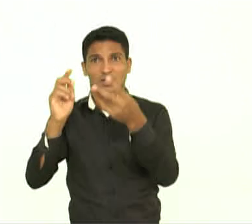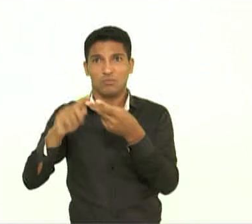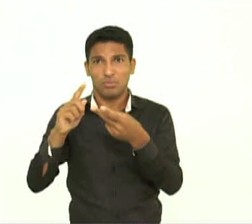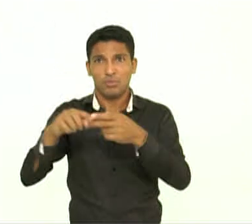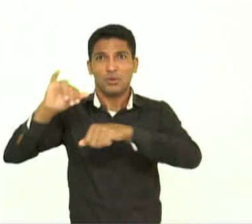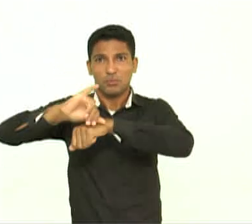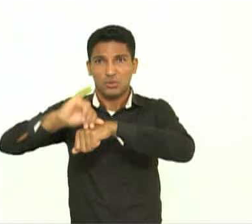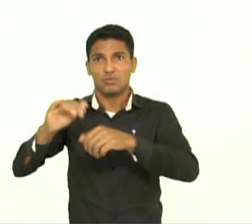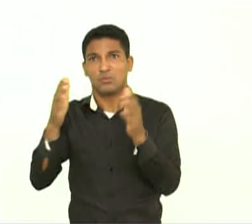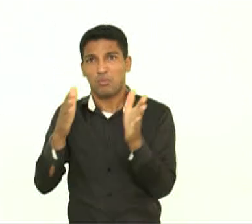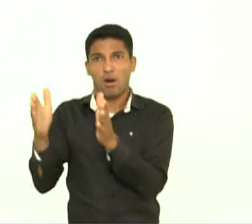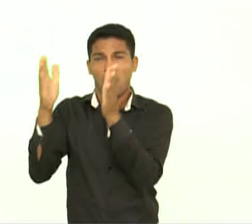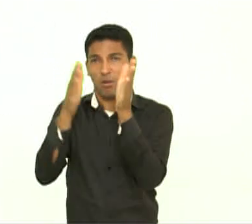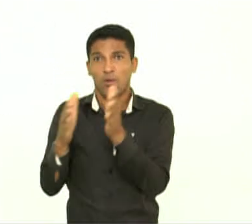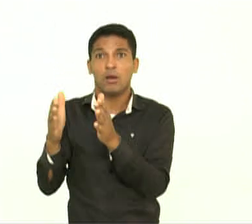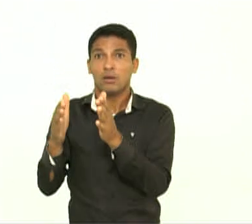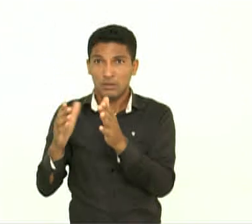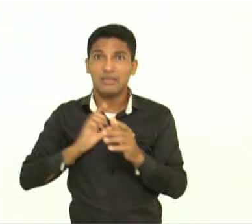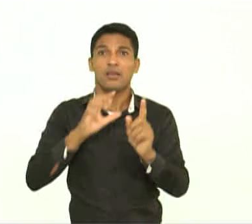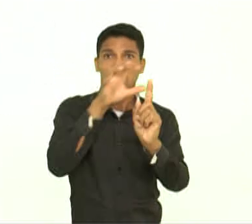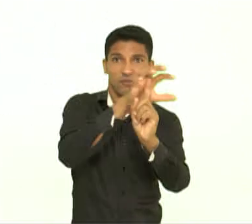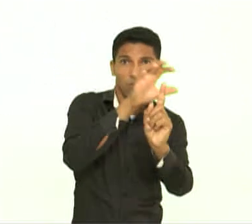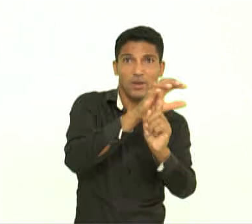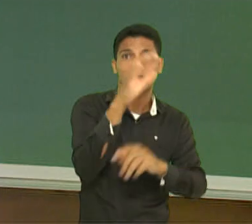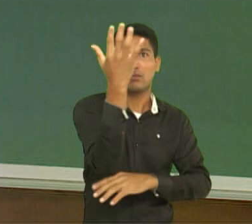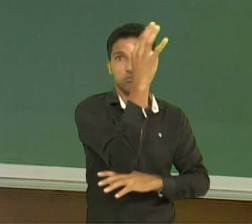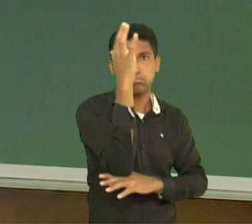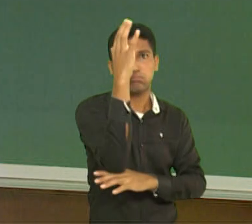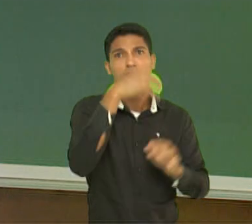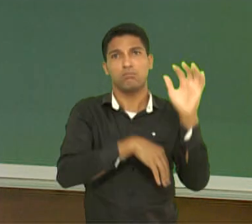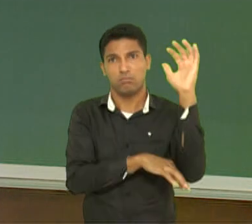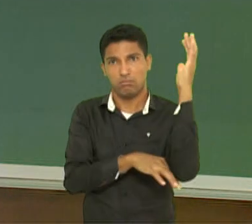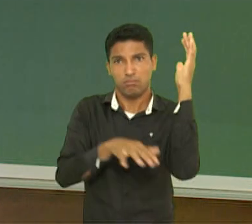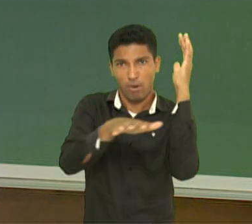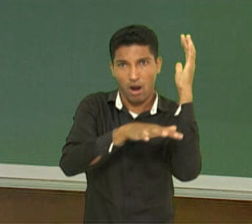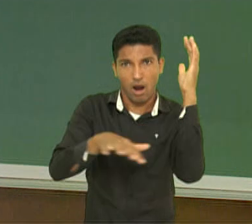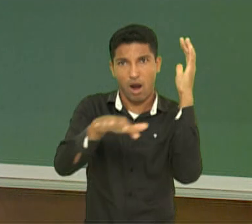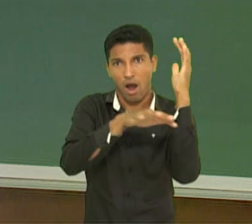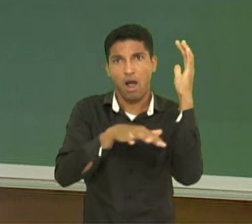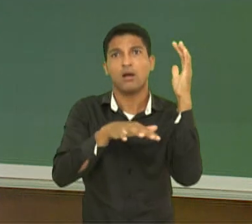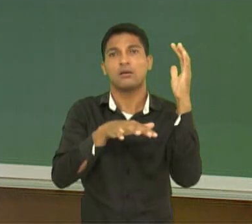Então, cada vez mais tecnologias, ferramentas,